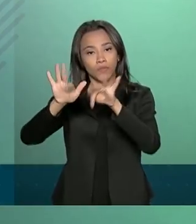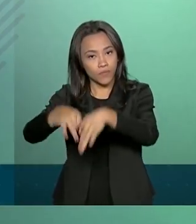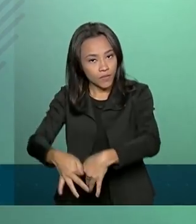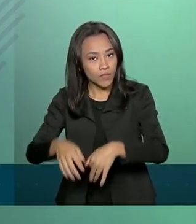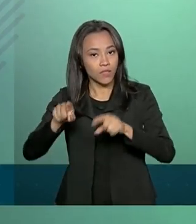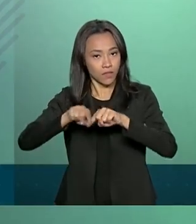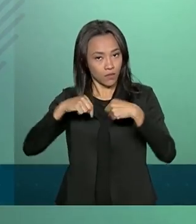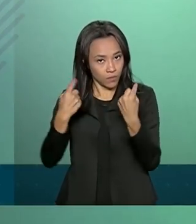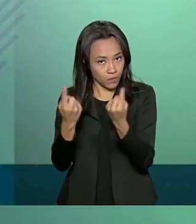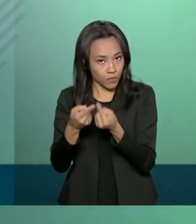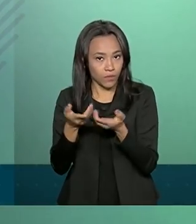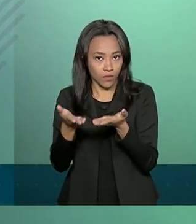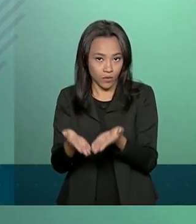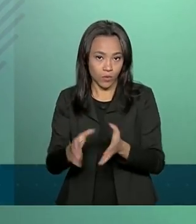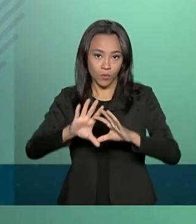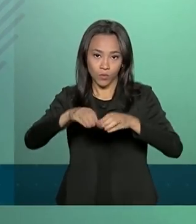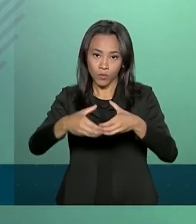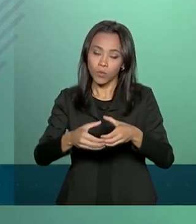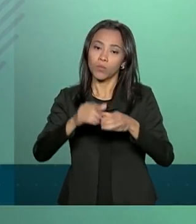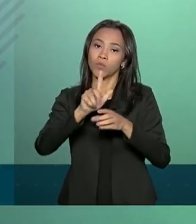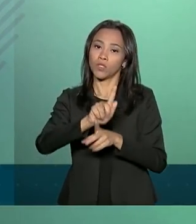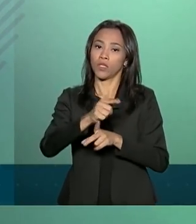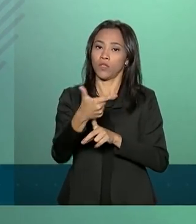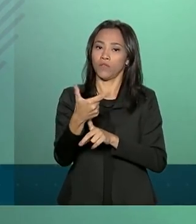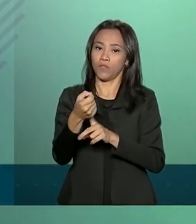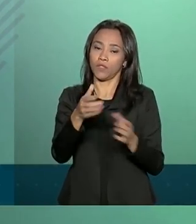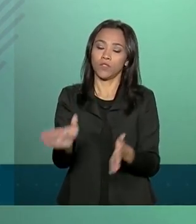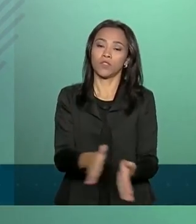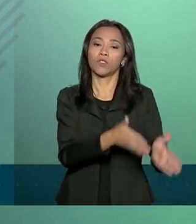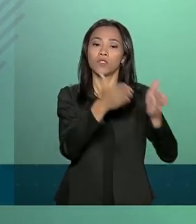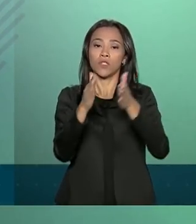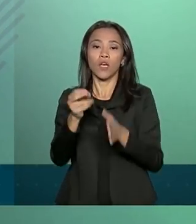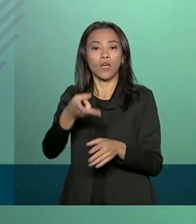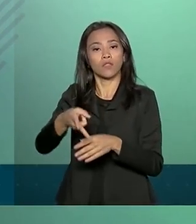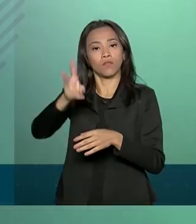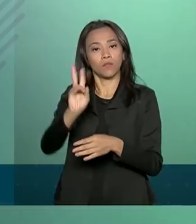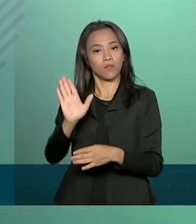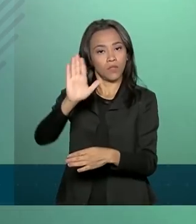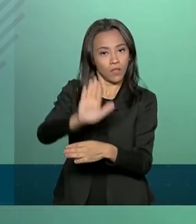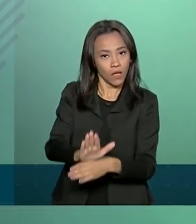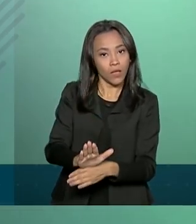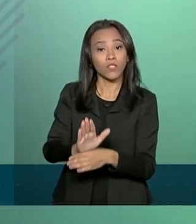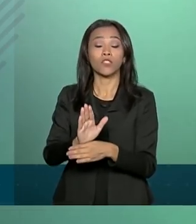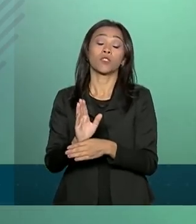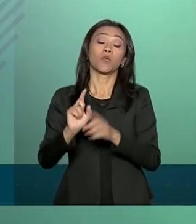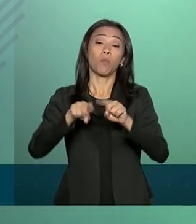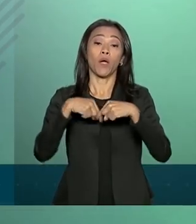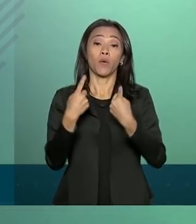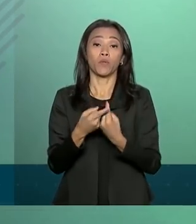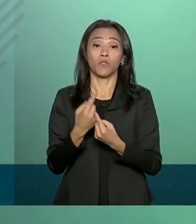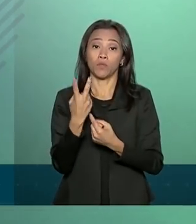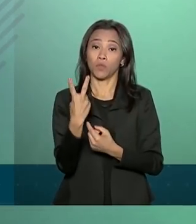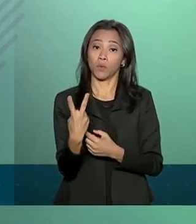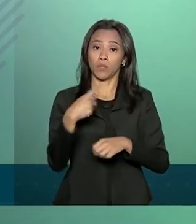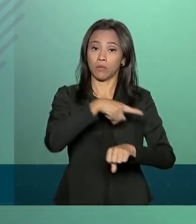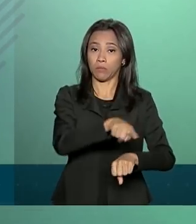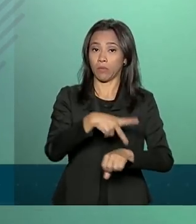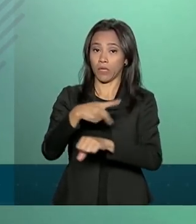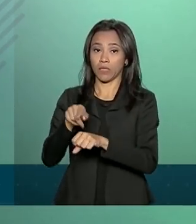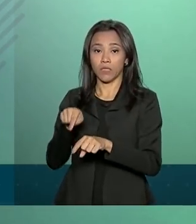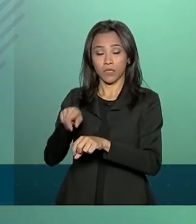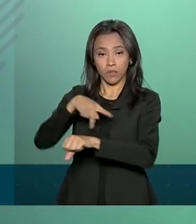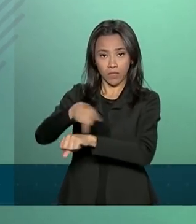g20 e às 14 horas reunião bilateral com o primeiro-ministro de cingapura ali